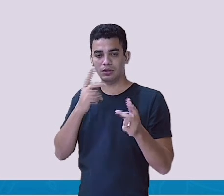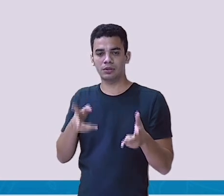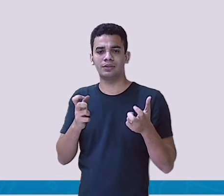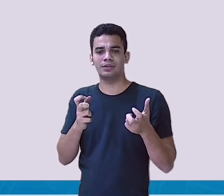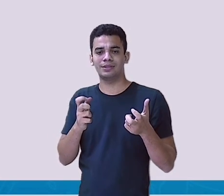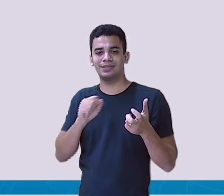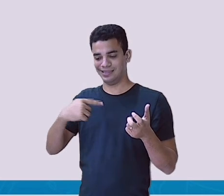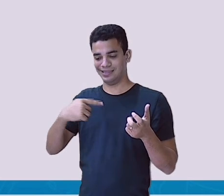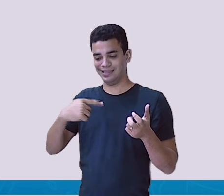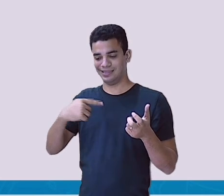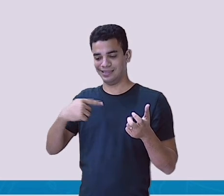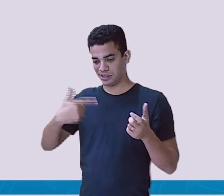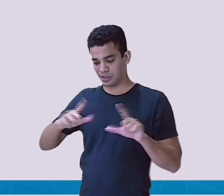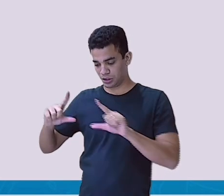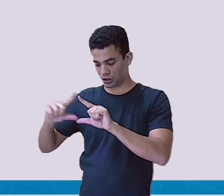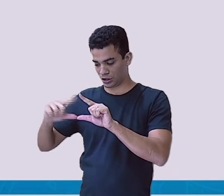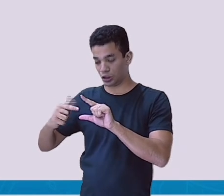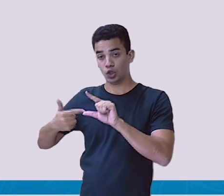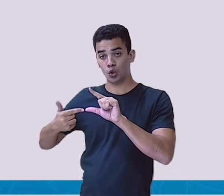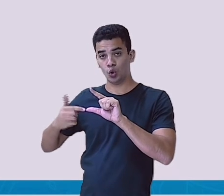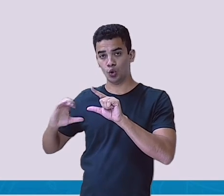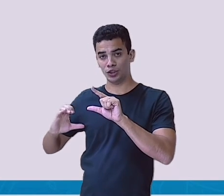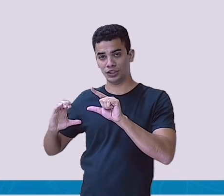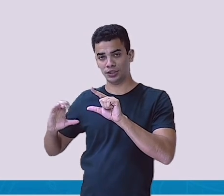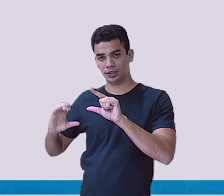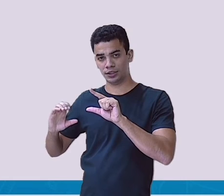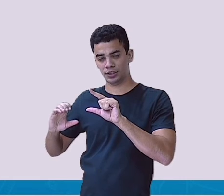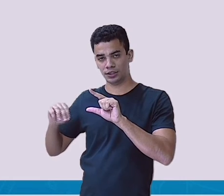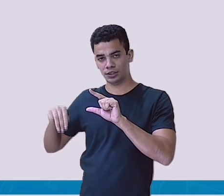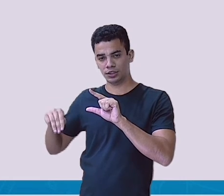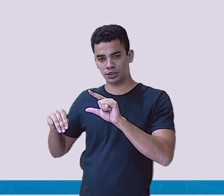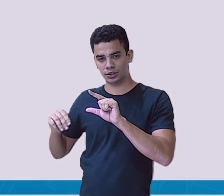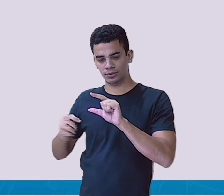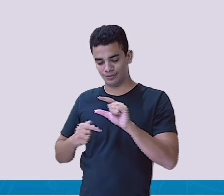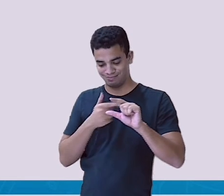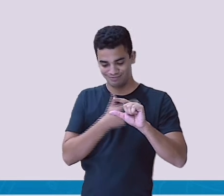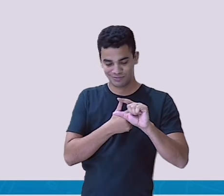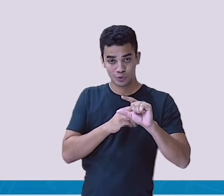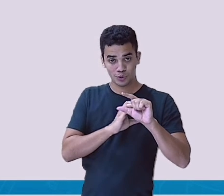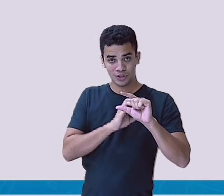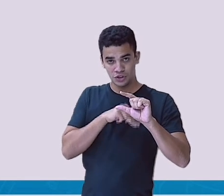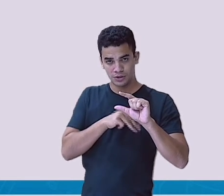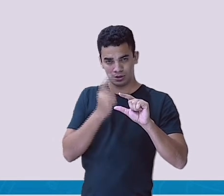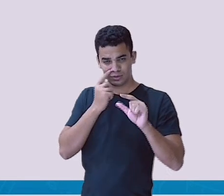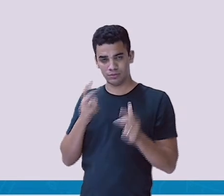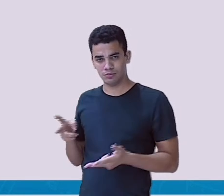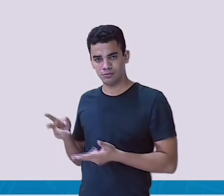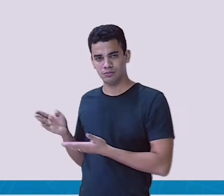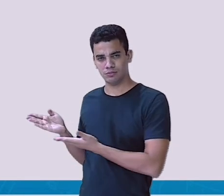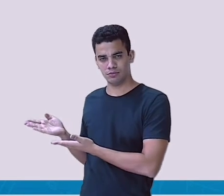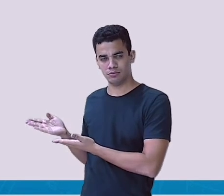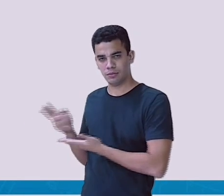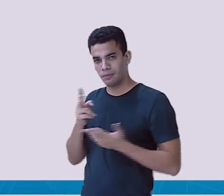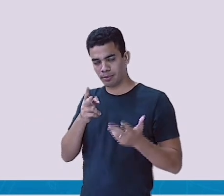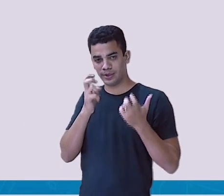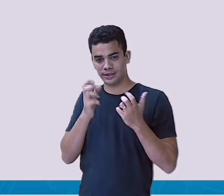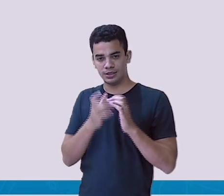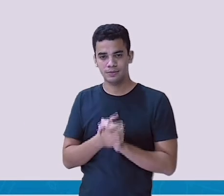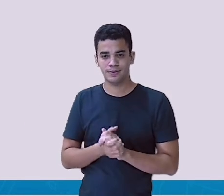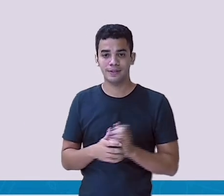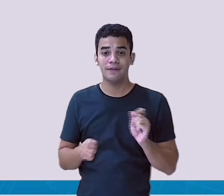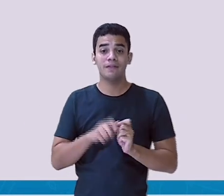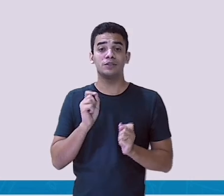2 centímetros. Então, o que vai ser o perímetro? 4 mais 4 mais 2 mais